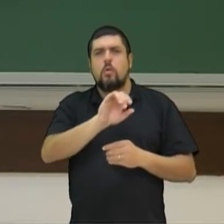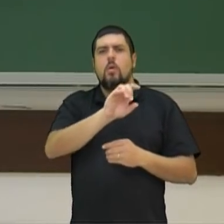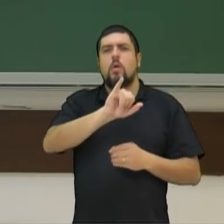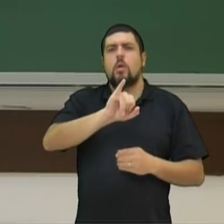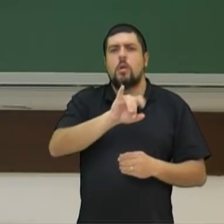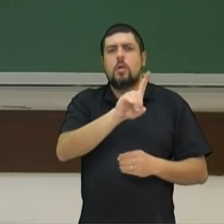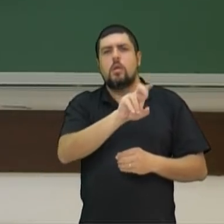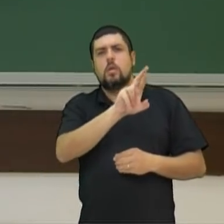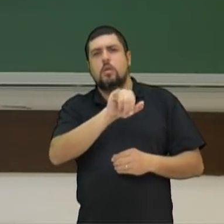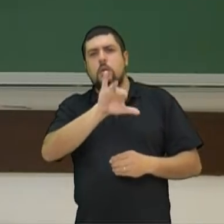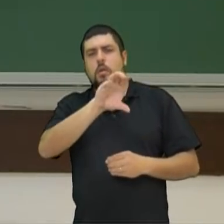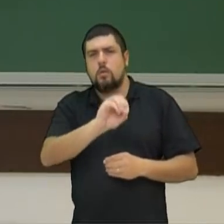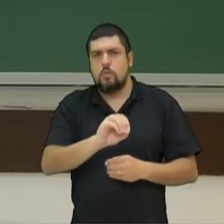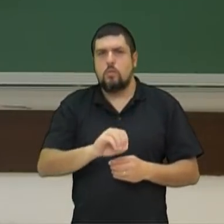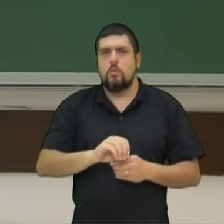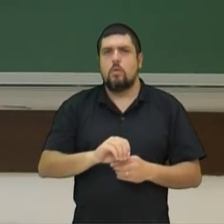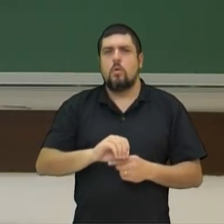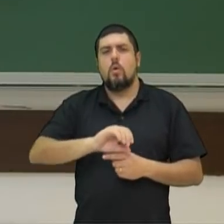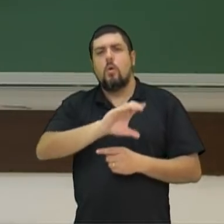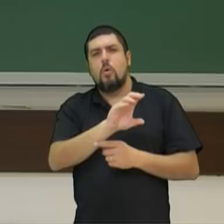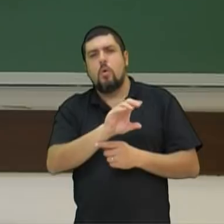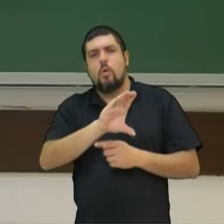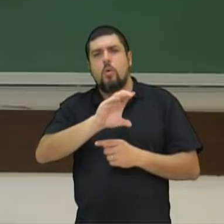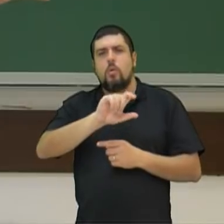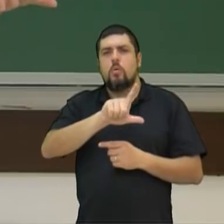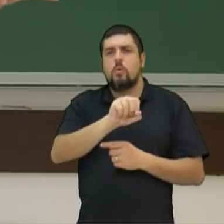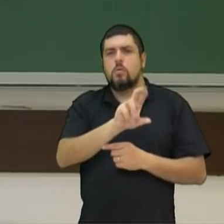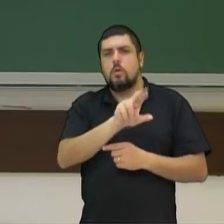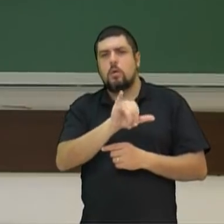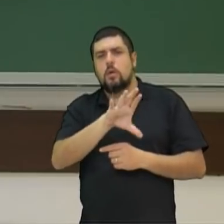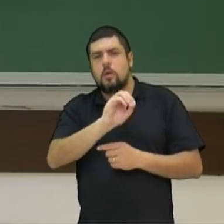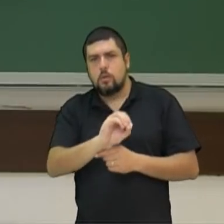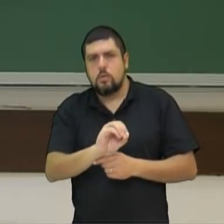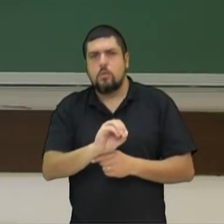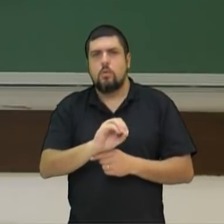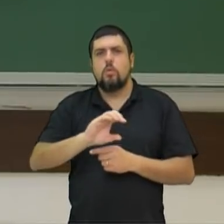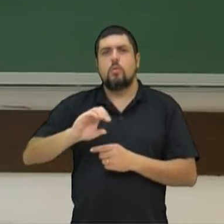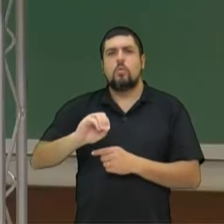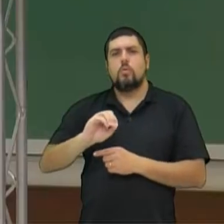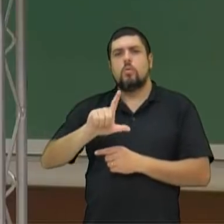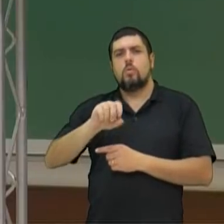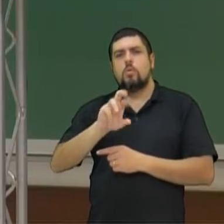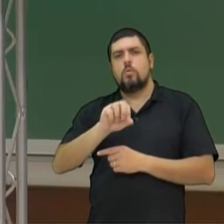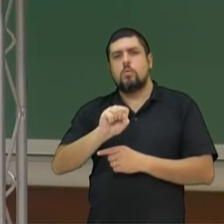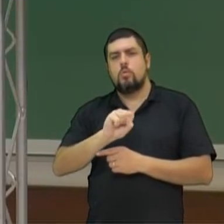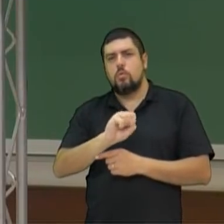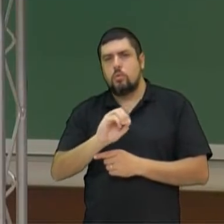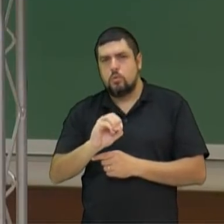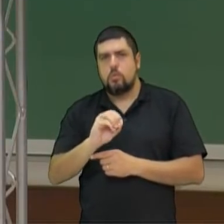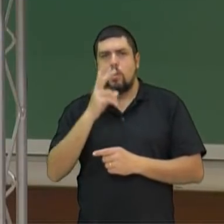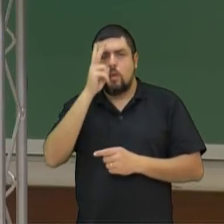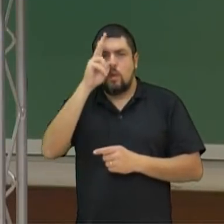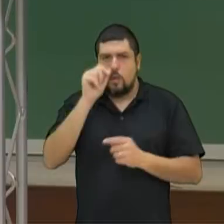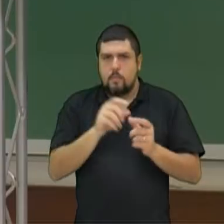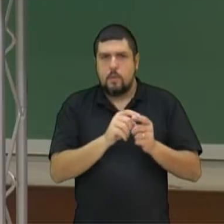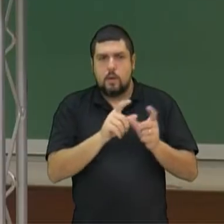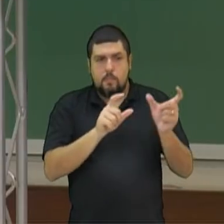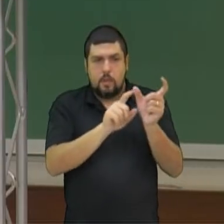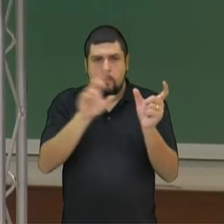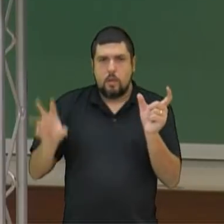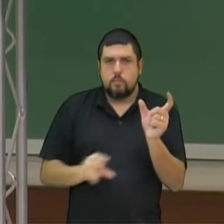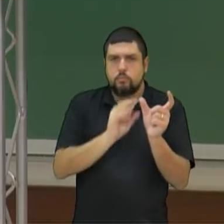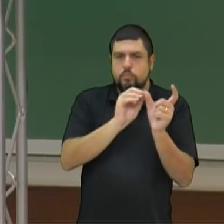também. Pode ser perclórico, pode ser hipocloroso. Lembra que podia entrar esse prefixo na